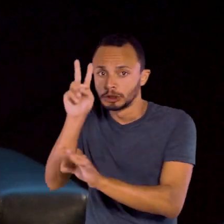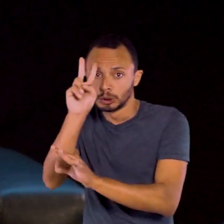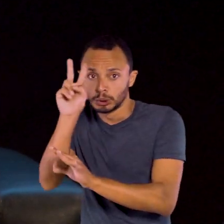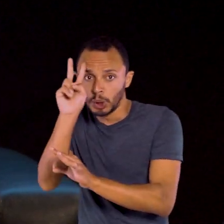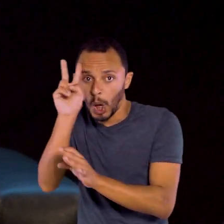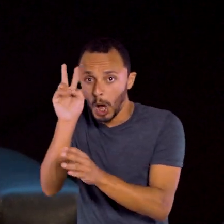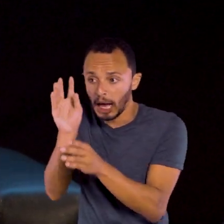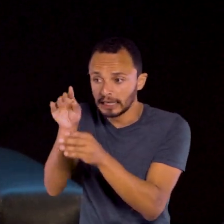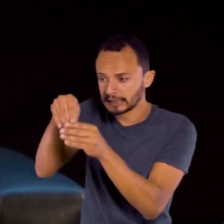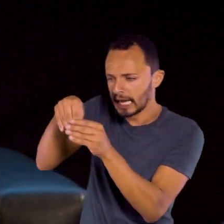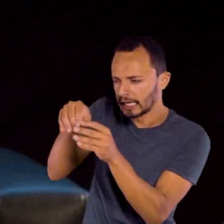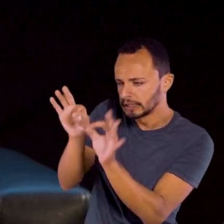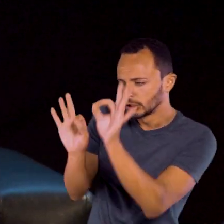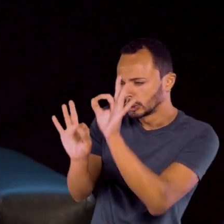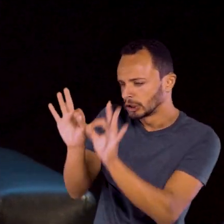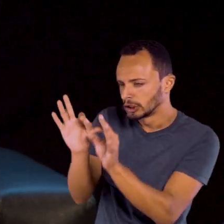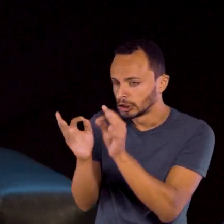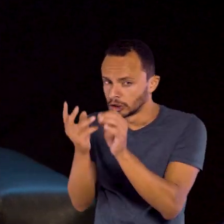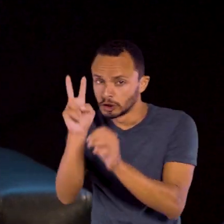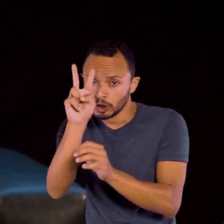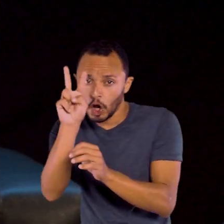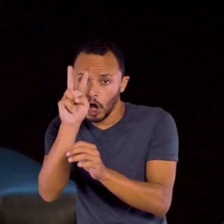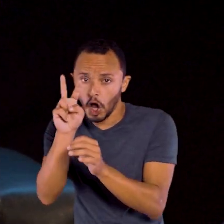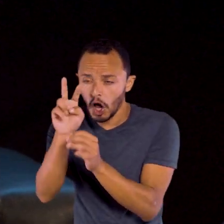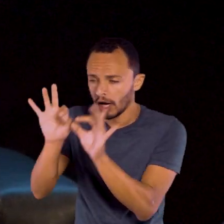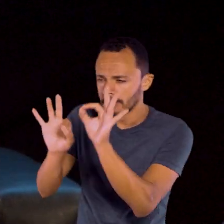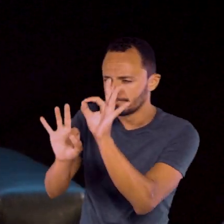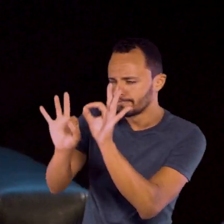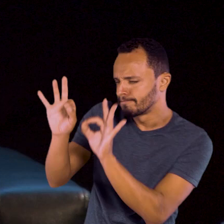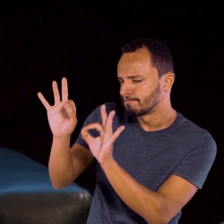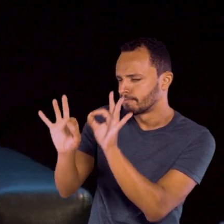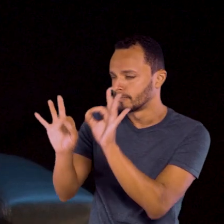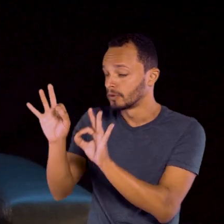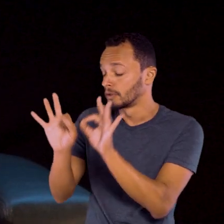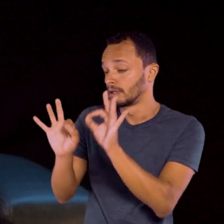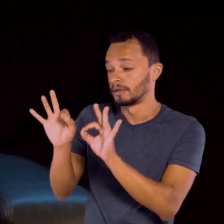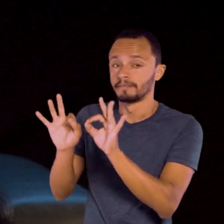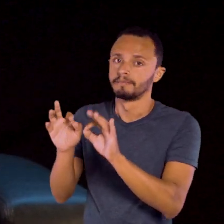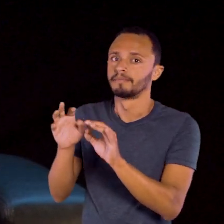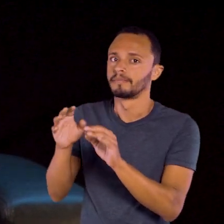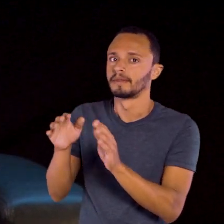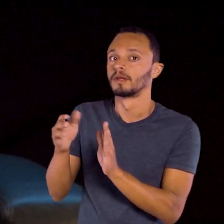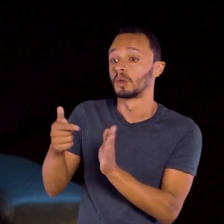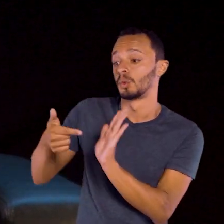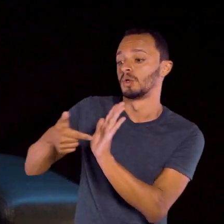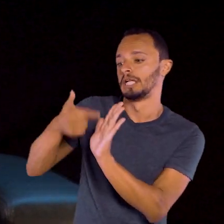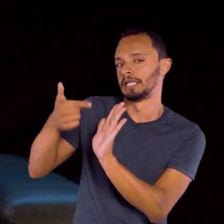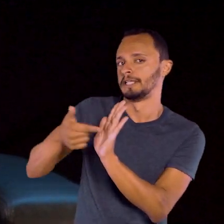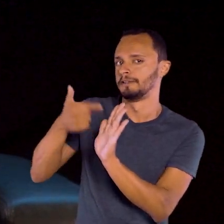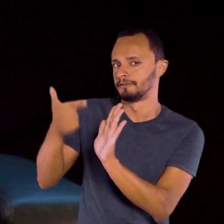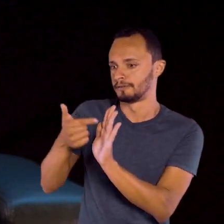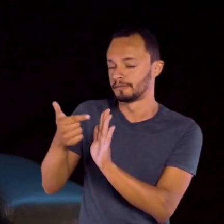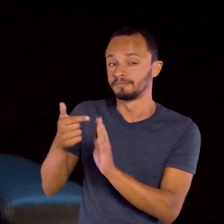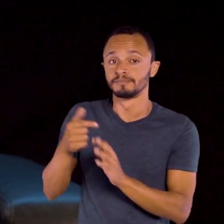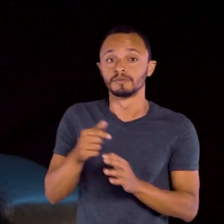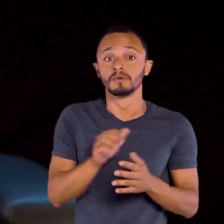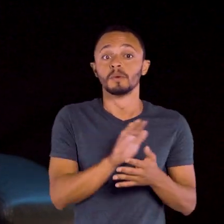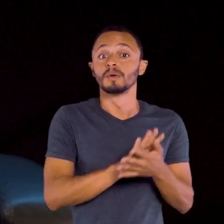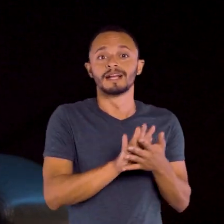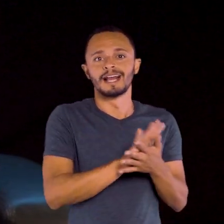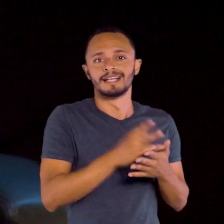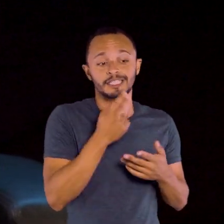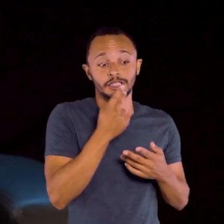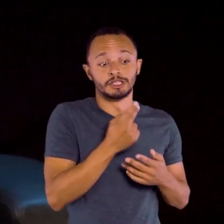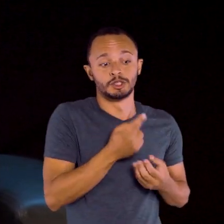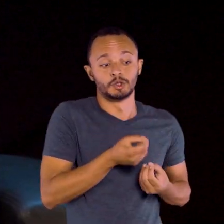dentro da história, é uma coisa mais rocambolesca, ele é bem mais arquitetado. O Nada Digo de